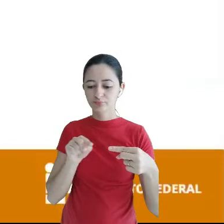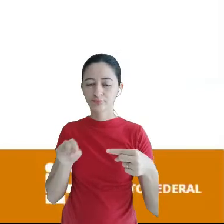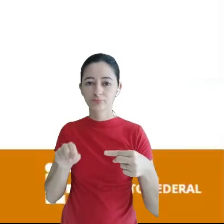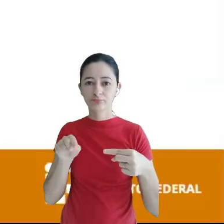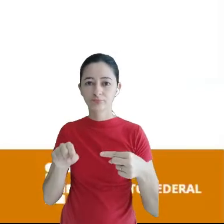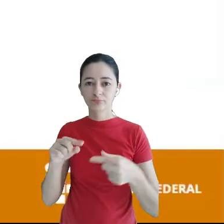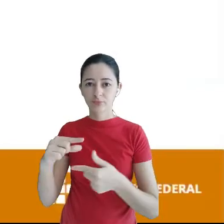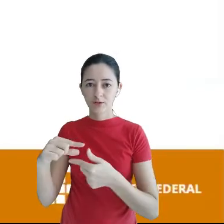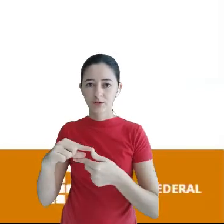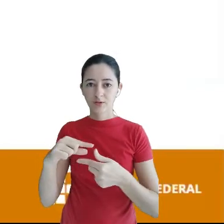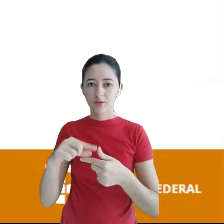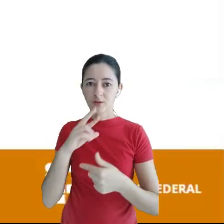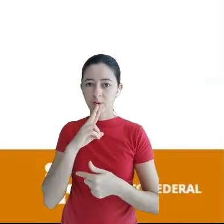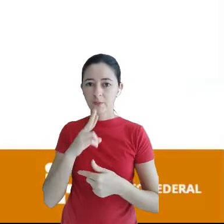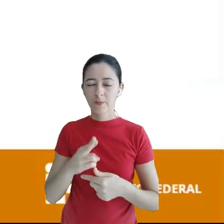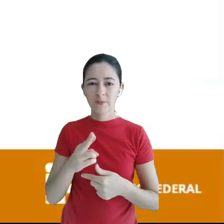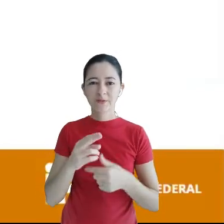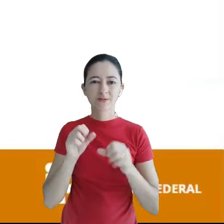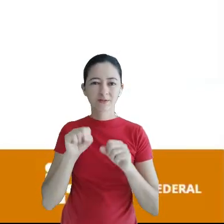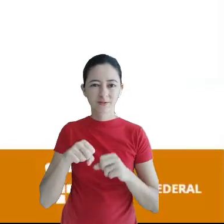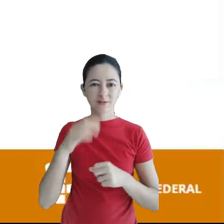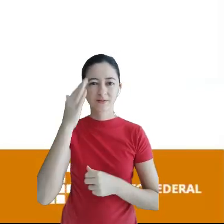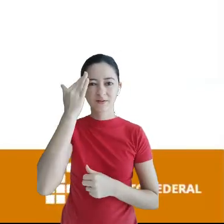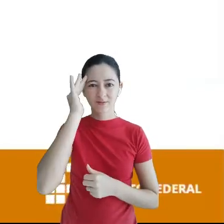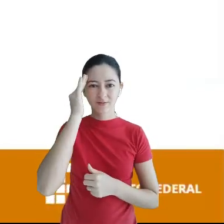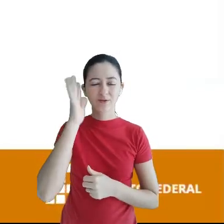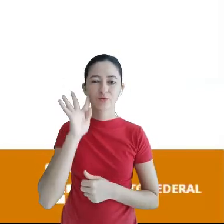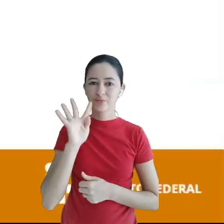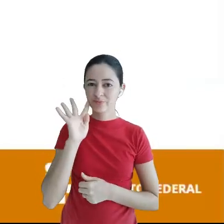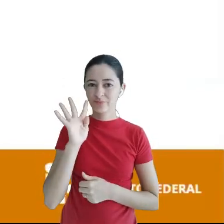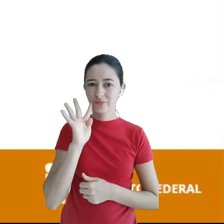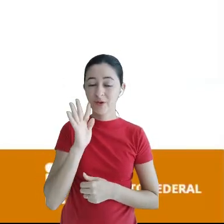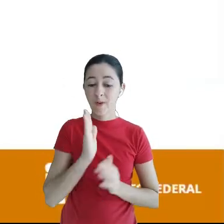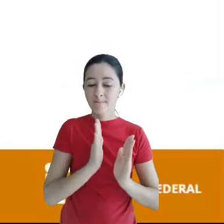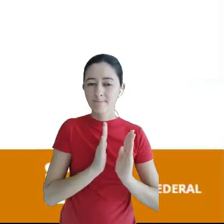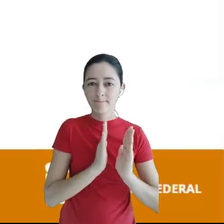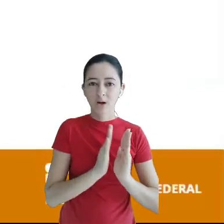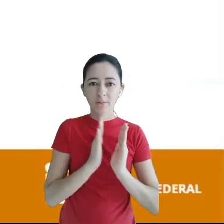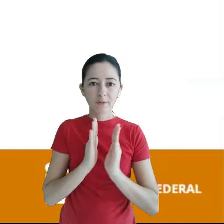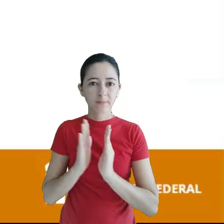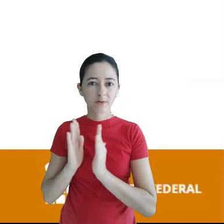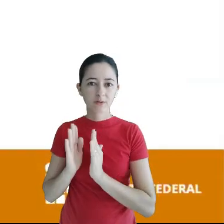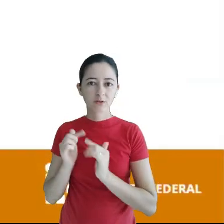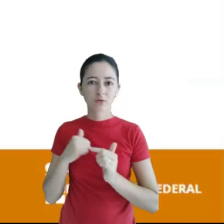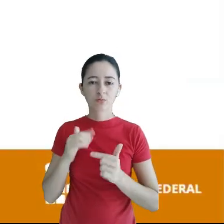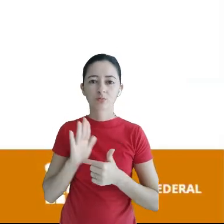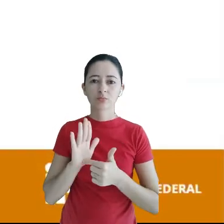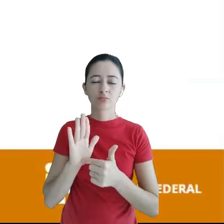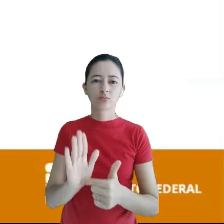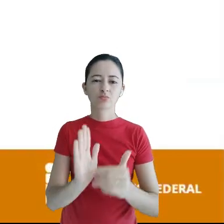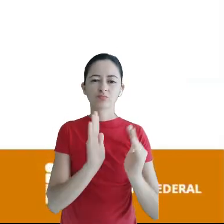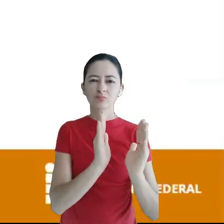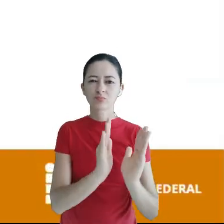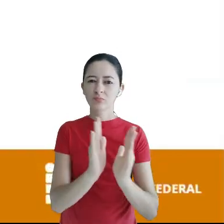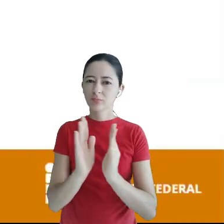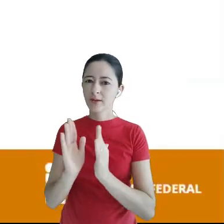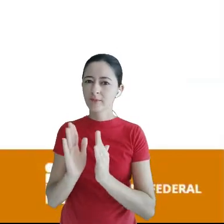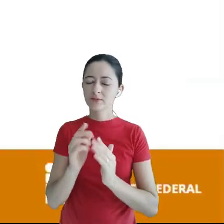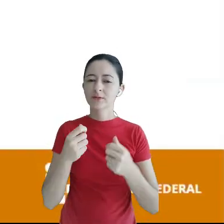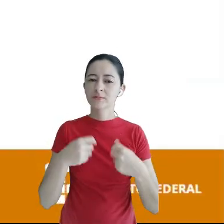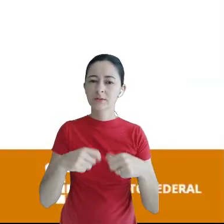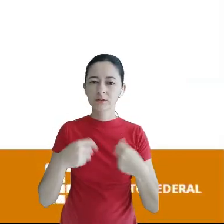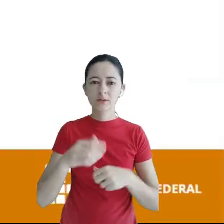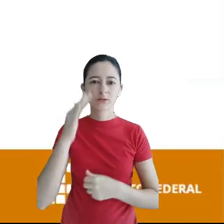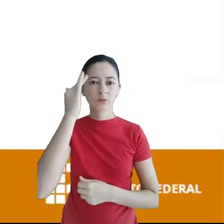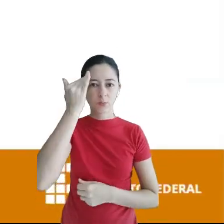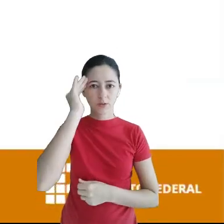Sim ou não? Acho que sim, né? Ficou legal. Entender então qual é o passo a passo? Estão vendo que eu estou fazendo passo a passo, galera? Esses passos a passos que vocês